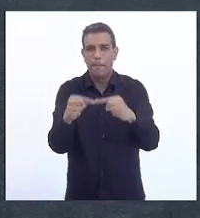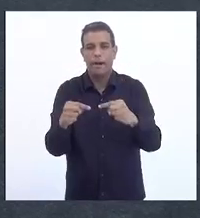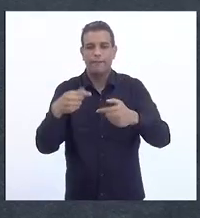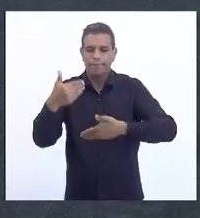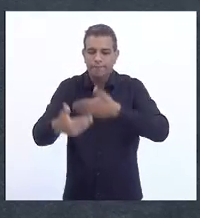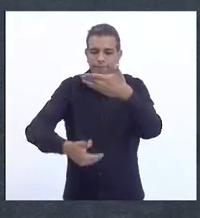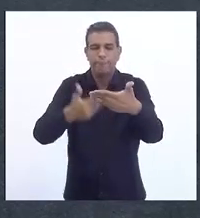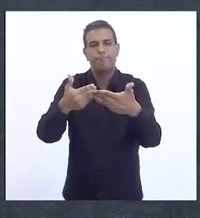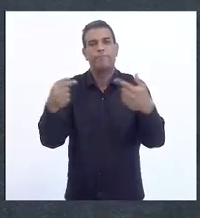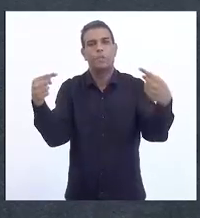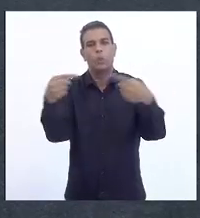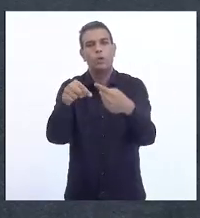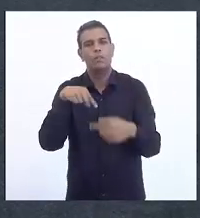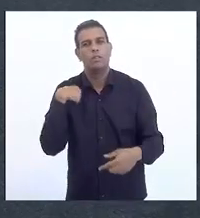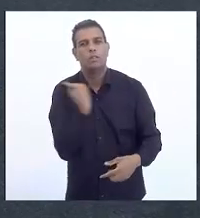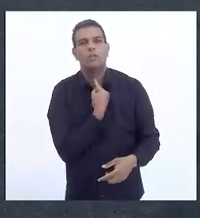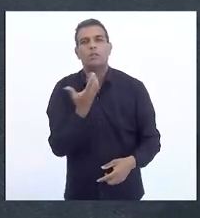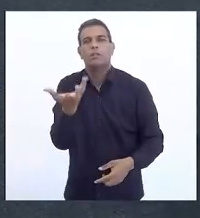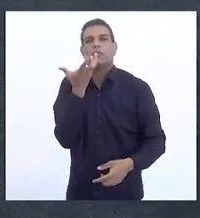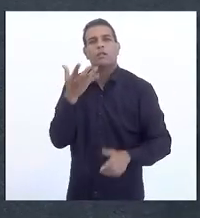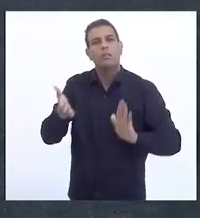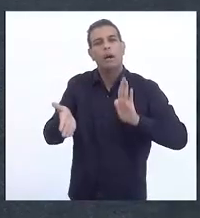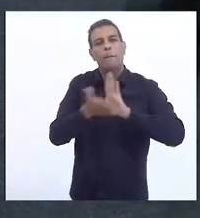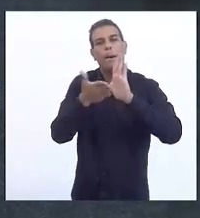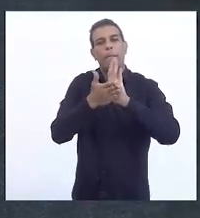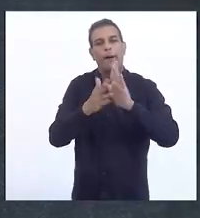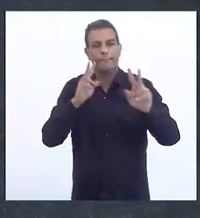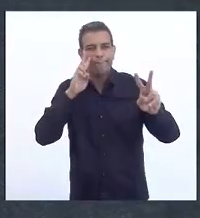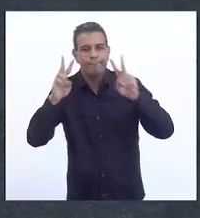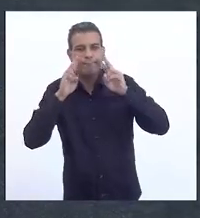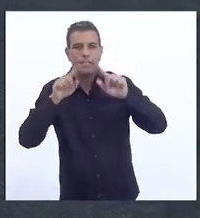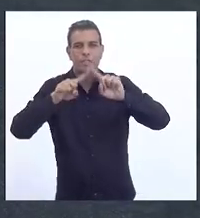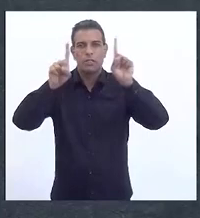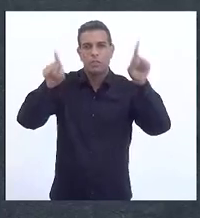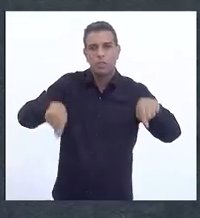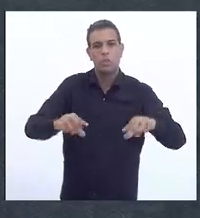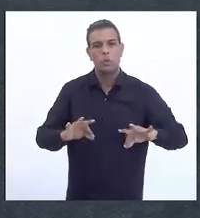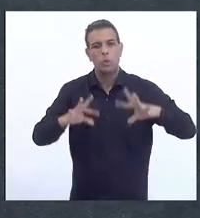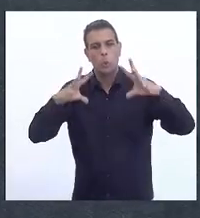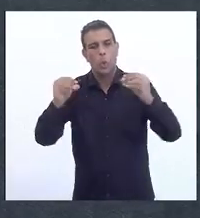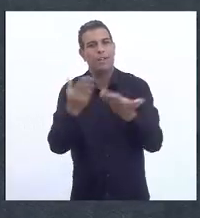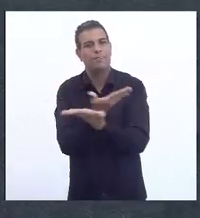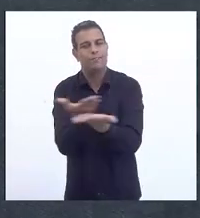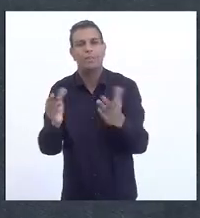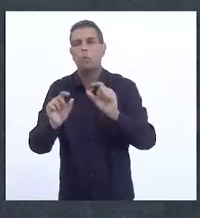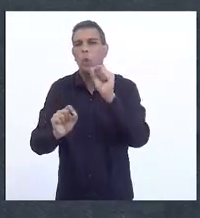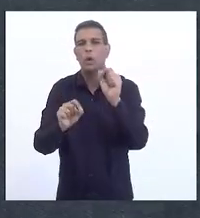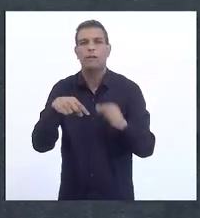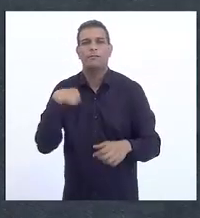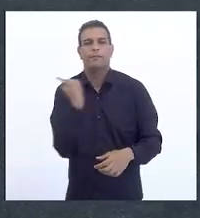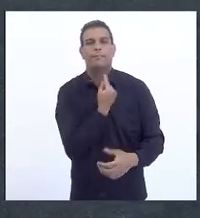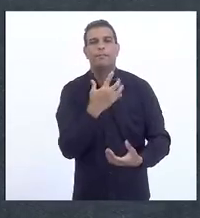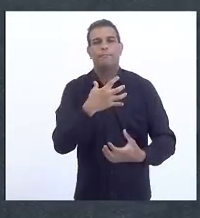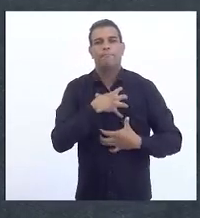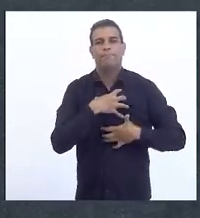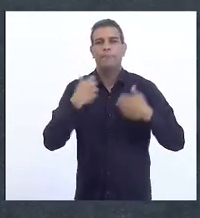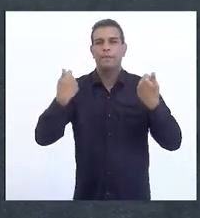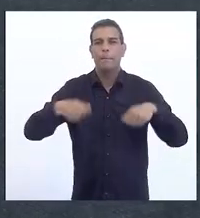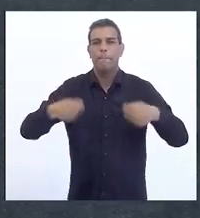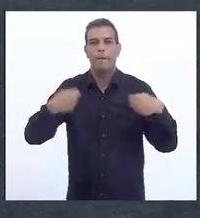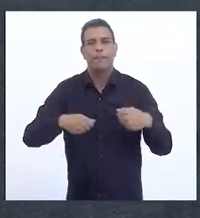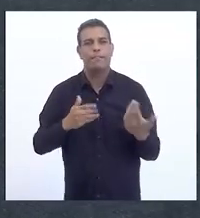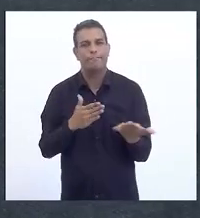processo, né? Então, a gente quer celebrar a presença dos trabalhadores e trabalhadoras e dizer do quanto a gente precisa